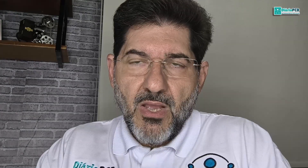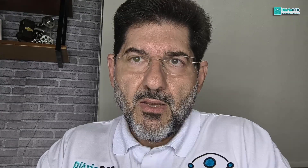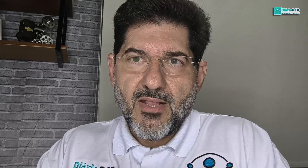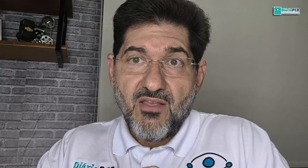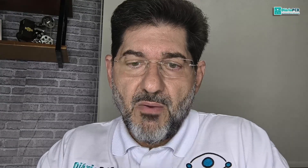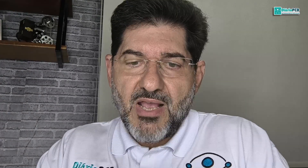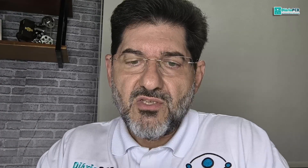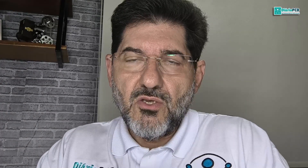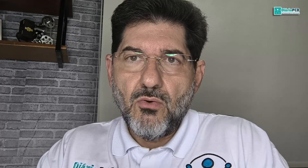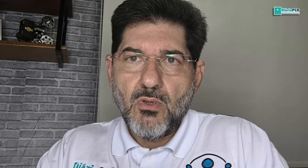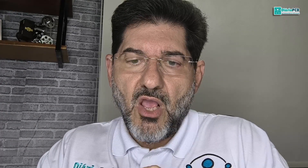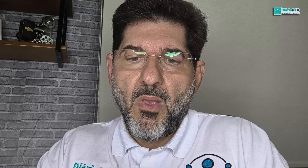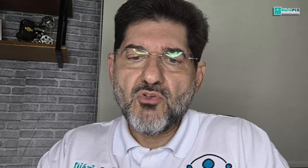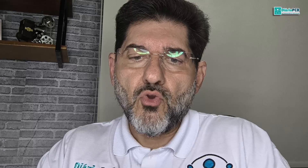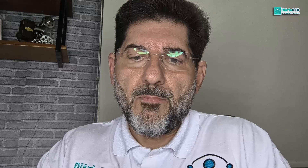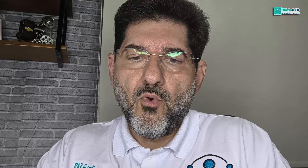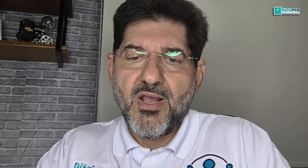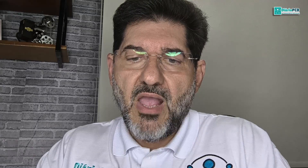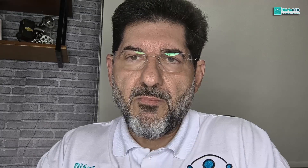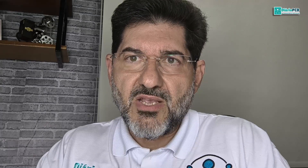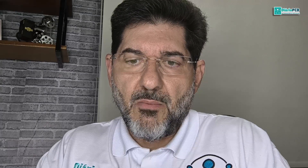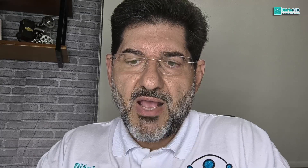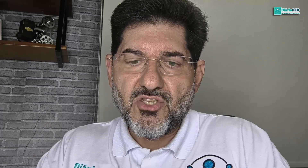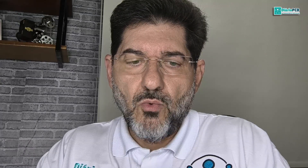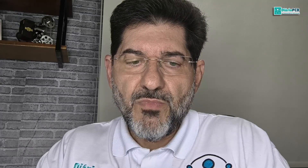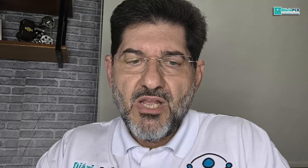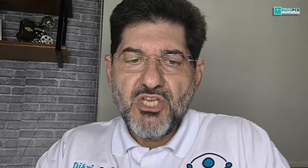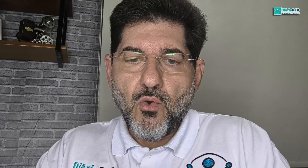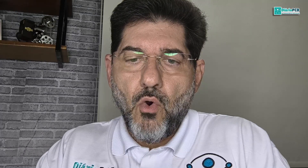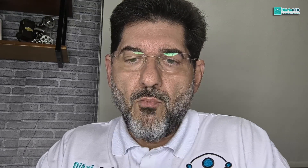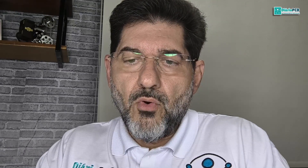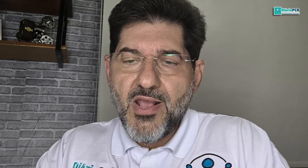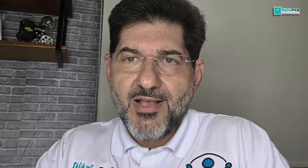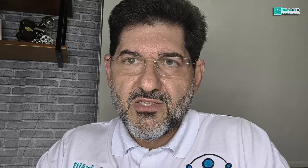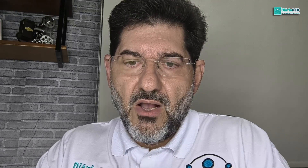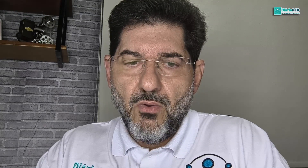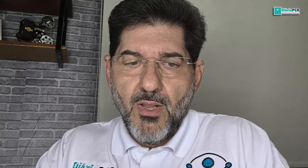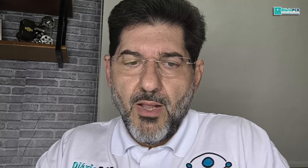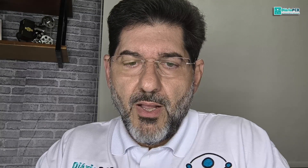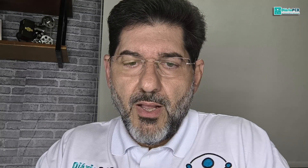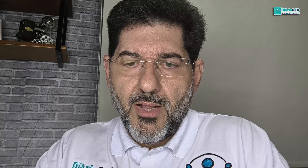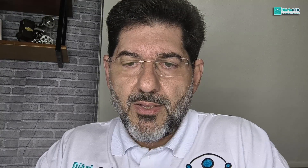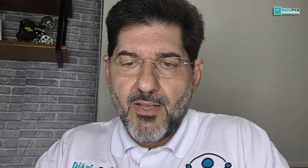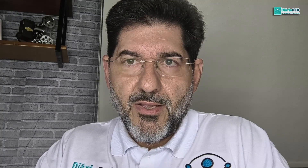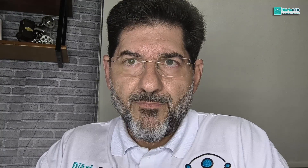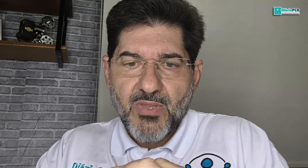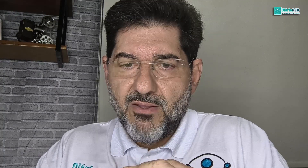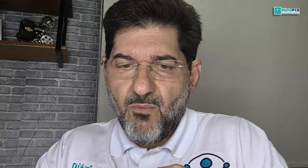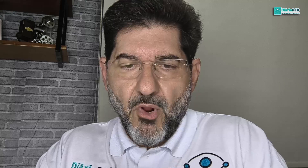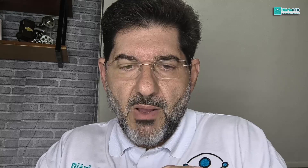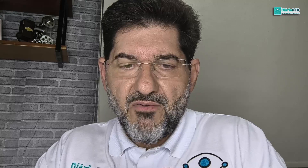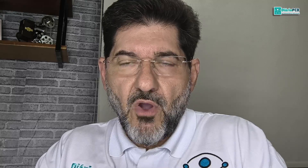exibida na TV Brasil, que é uma emissora pública da Empresa Brasil de Comunicação,